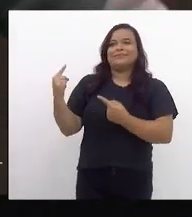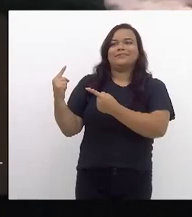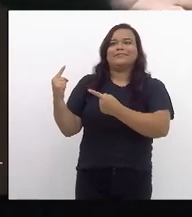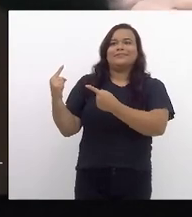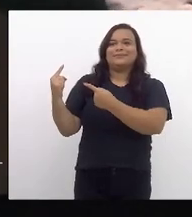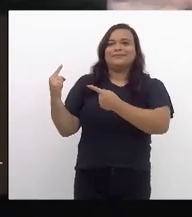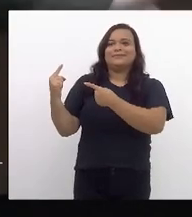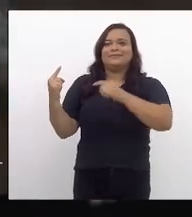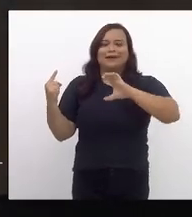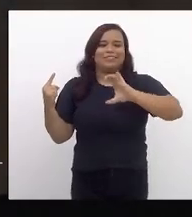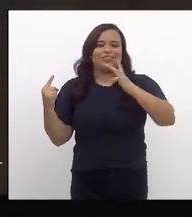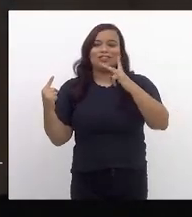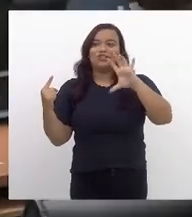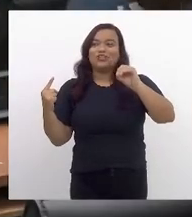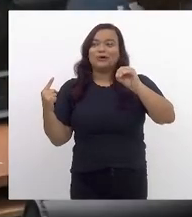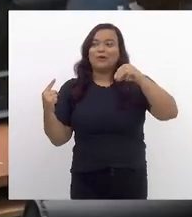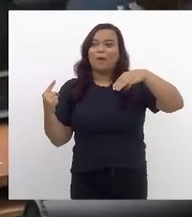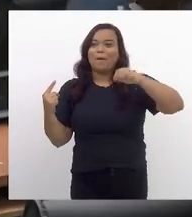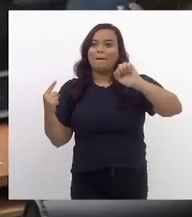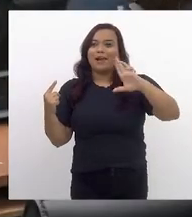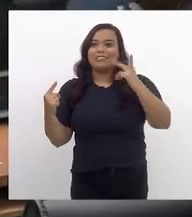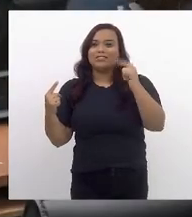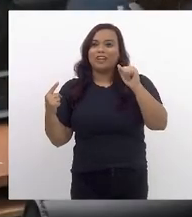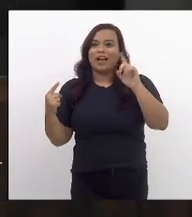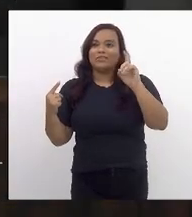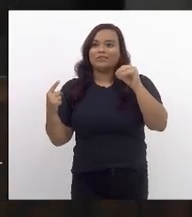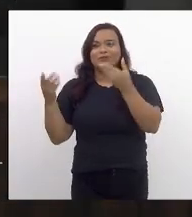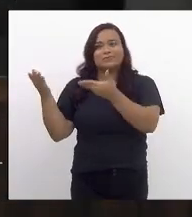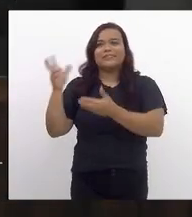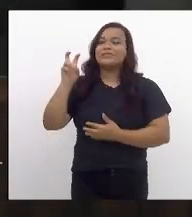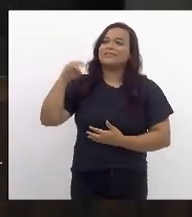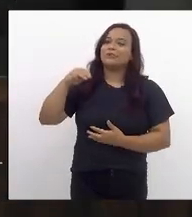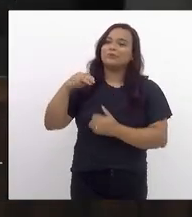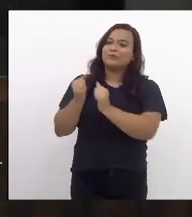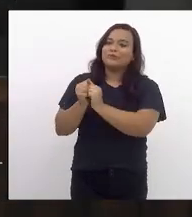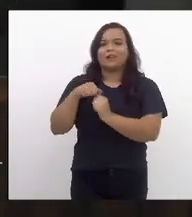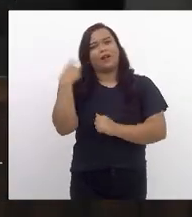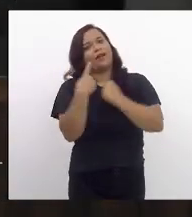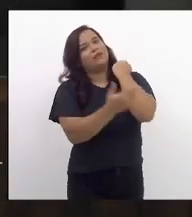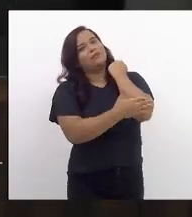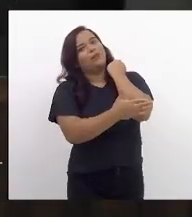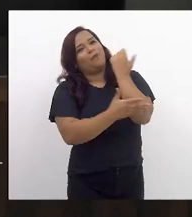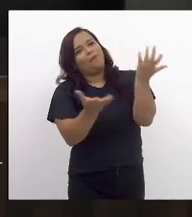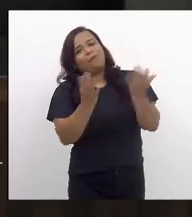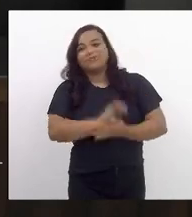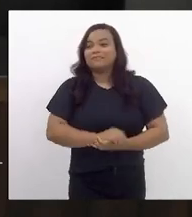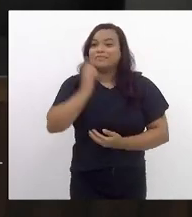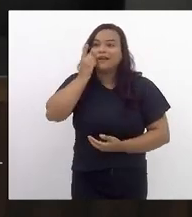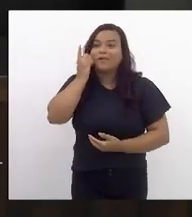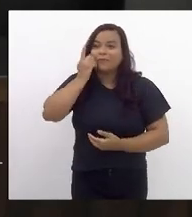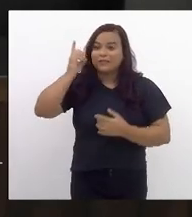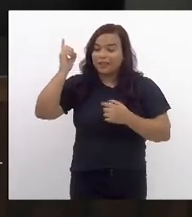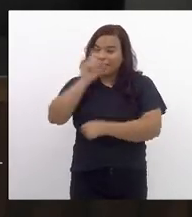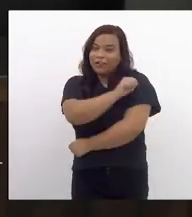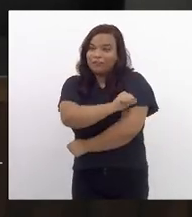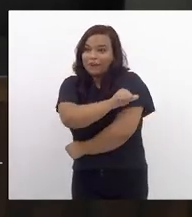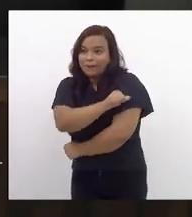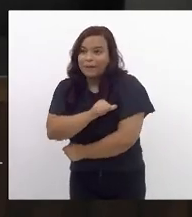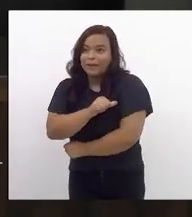Deputado. Chico Machado. Obrigado. Vai deixar a gente com ciúme aí. Deputada enfermeira, deputada Mônica